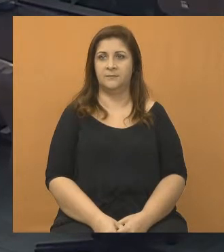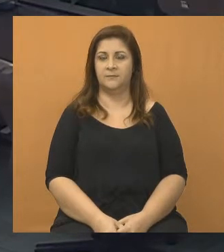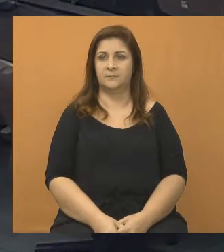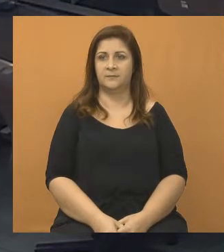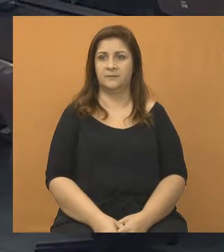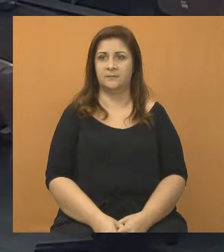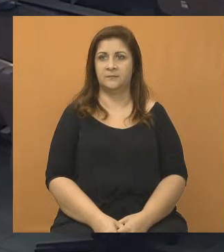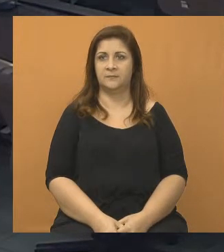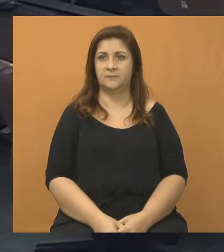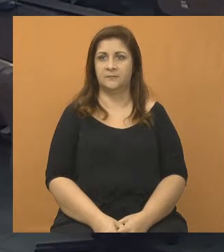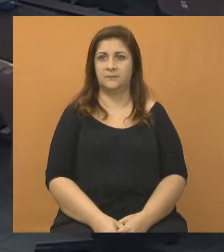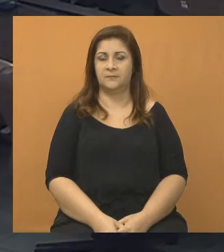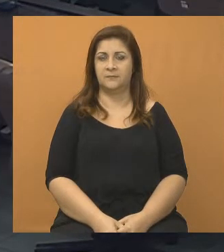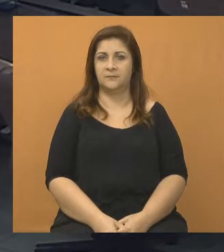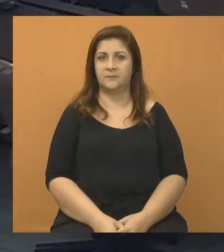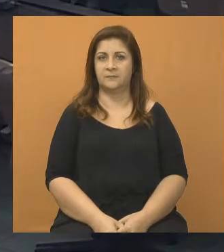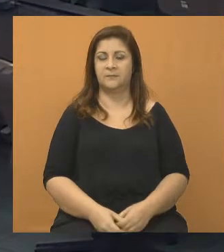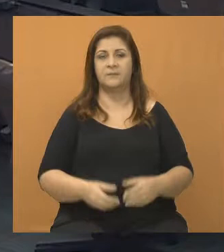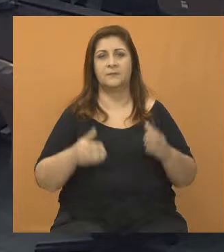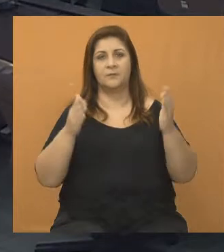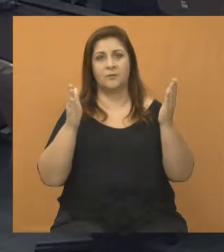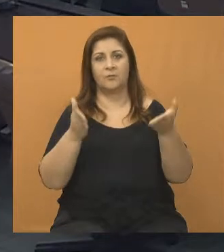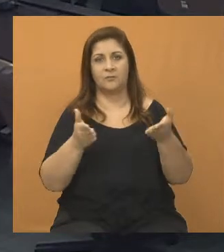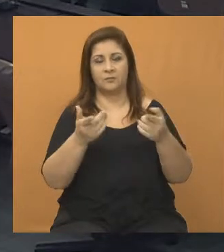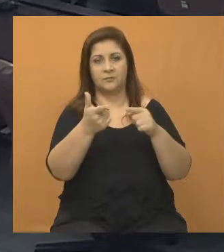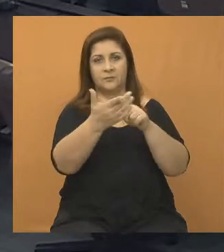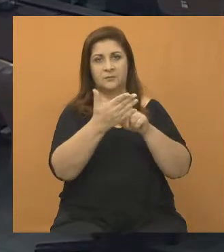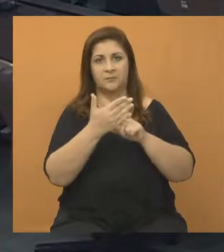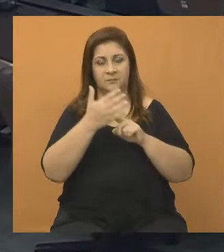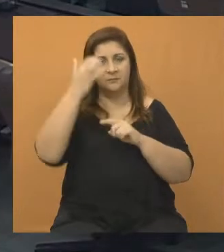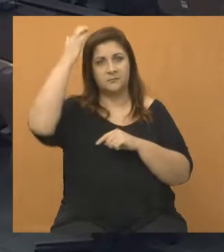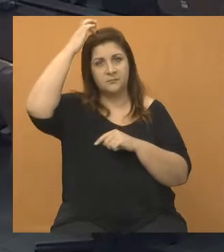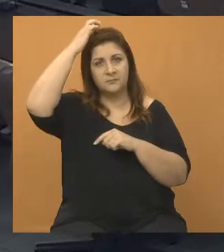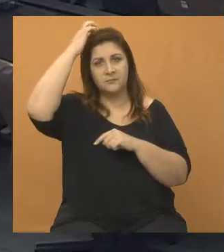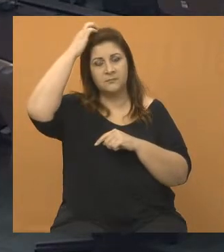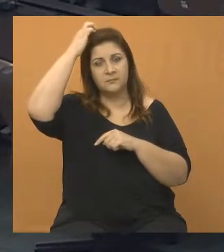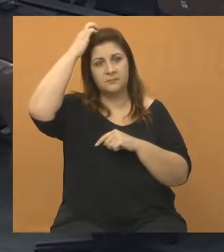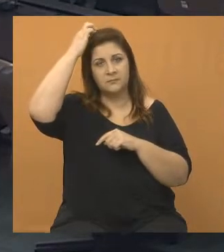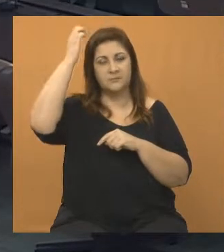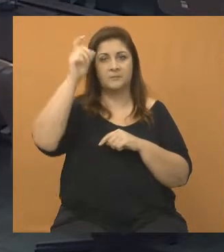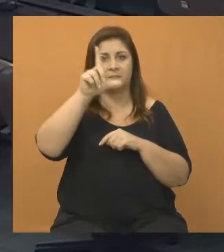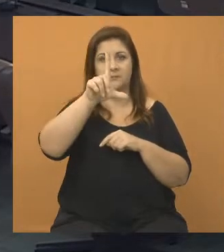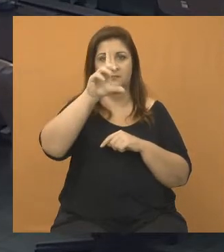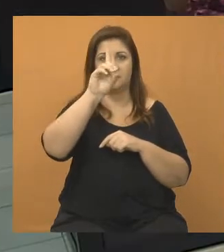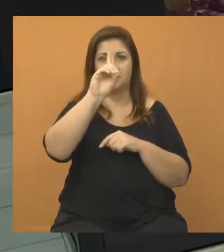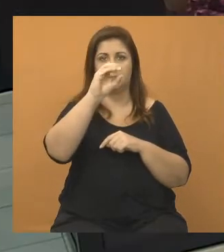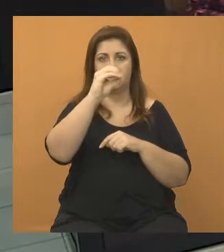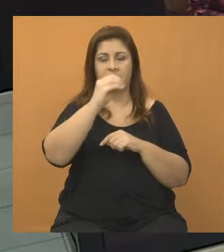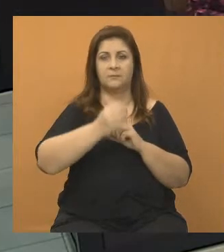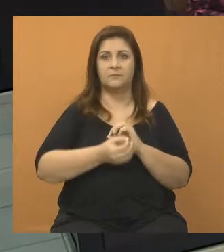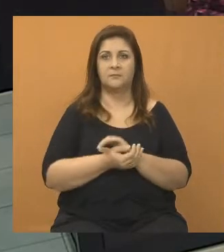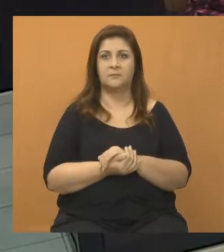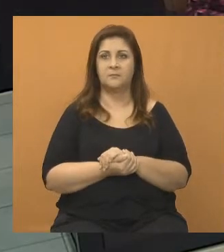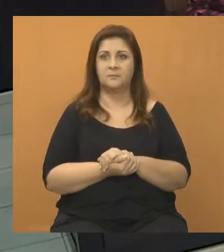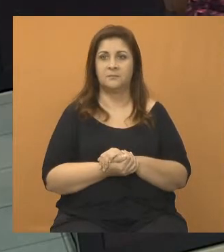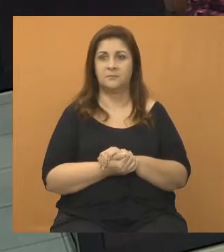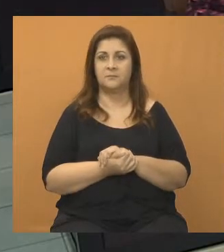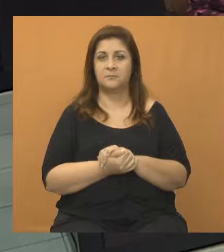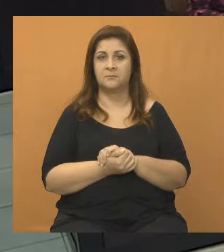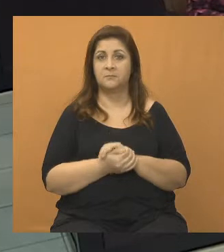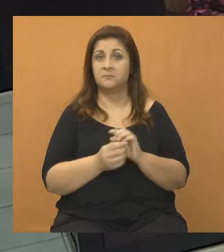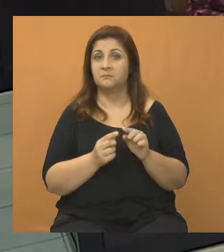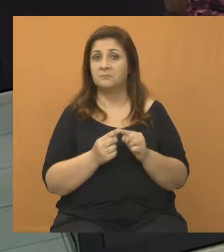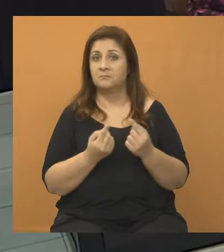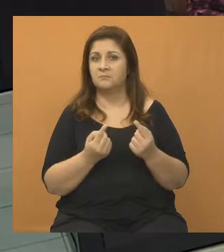Celso, hoje você está aqui apresentando a LDO, né? Mas